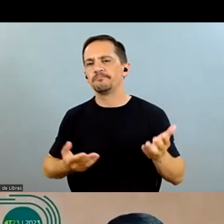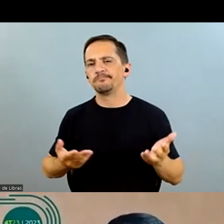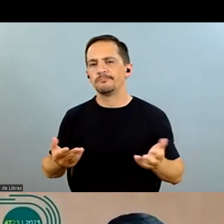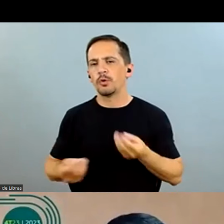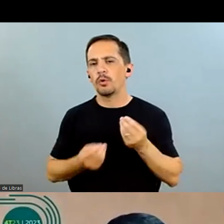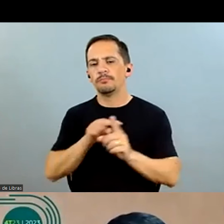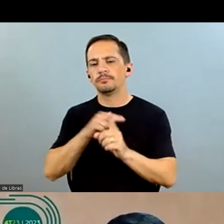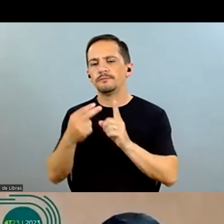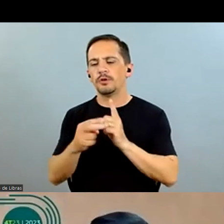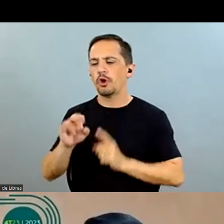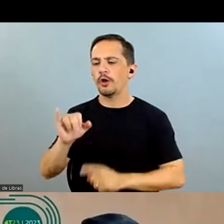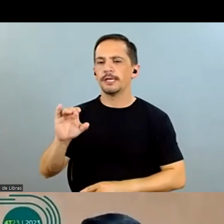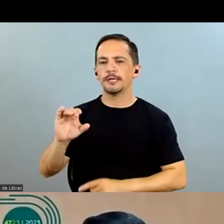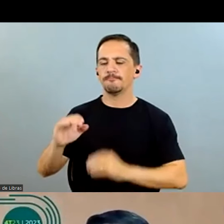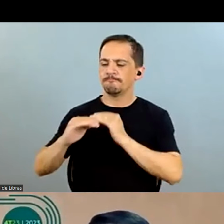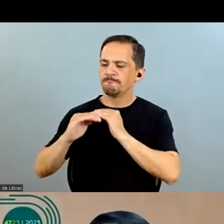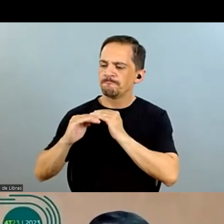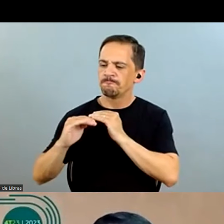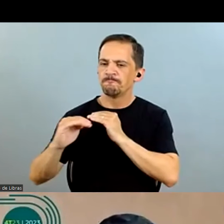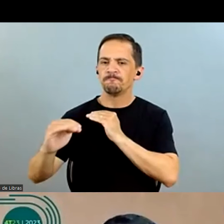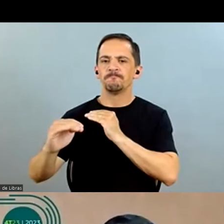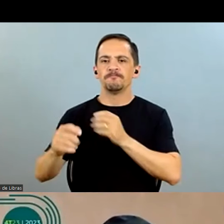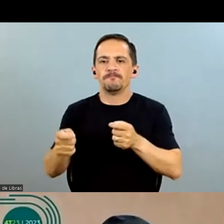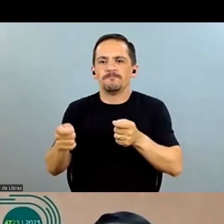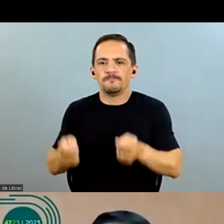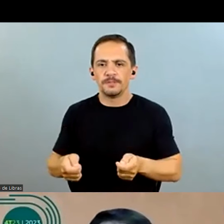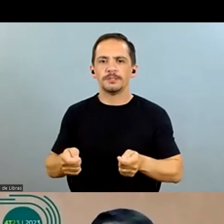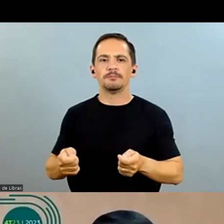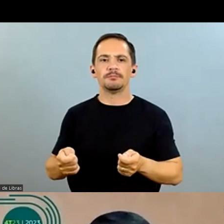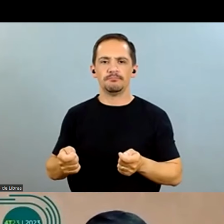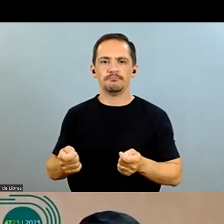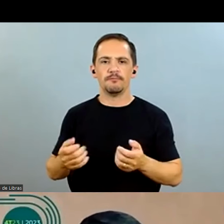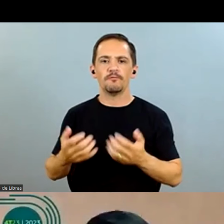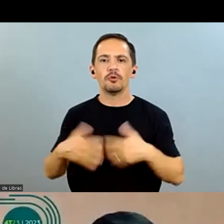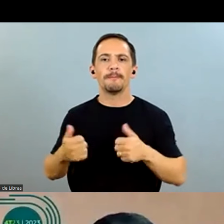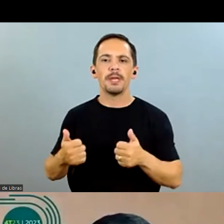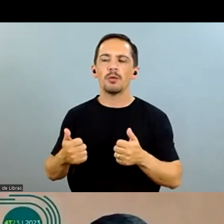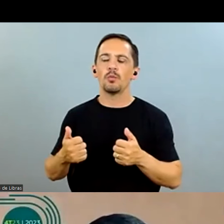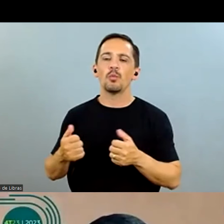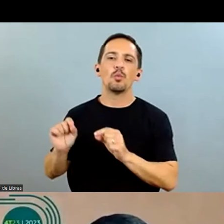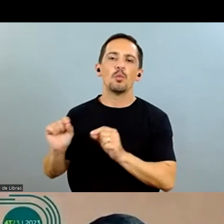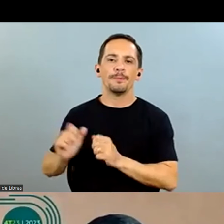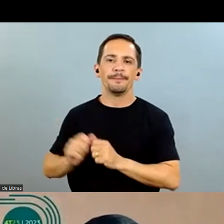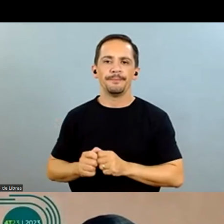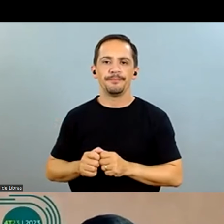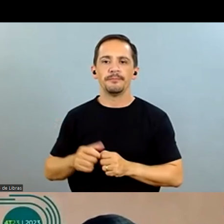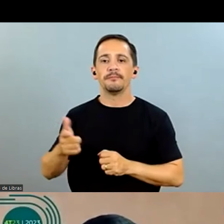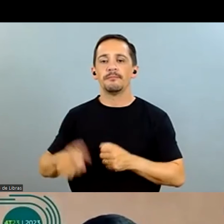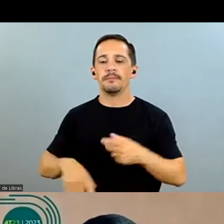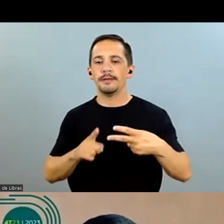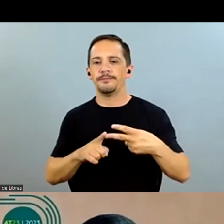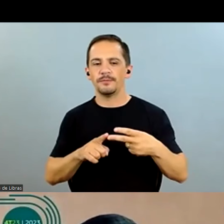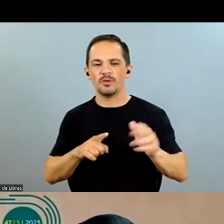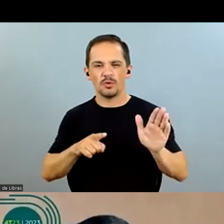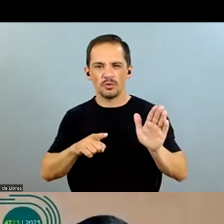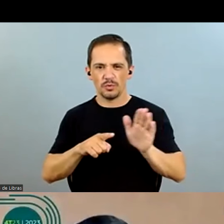Rik sustentável de meio de ciclo pra compania e o outro ponto que eu tenho aqui em relação às recompras queria entender um pouquinho mais